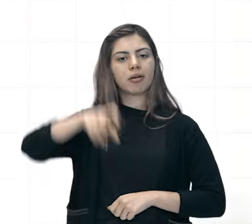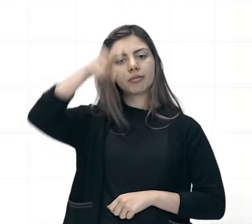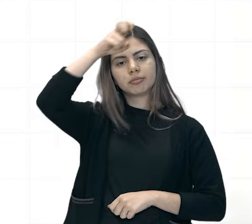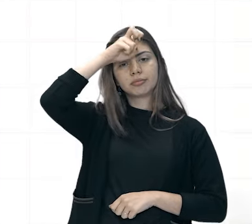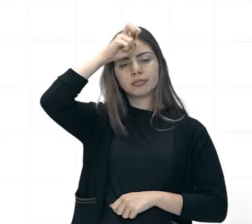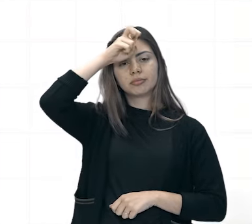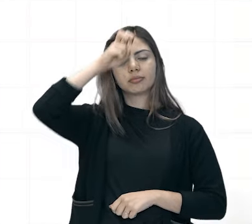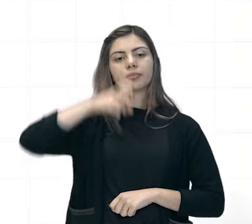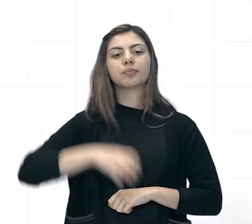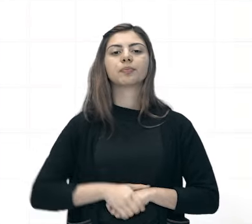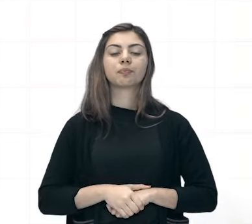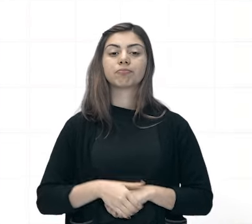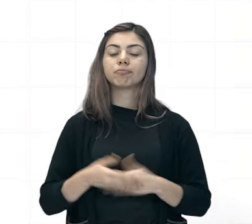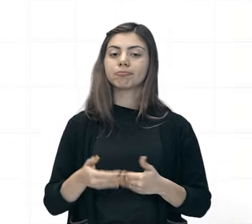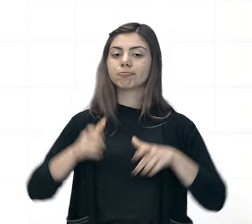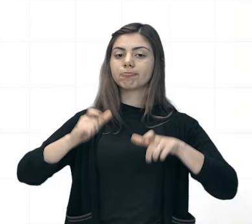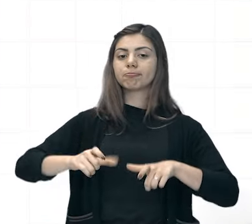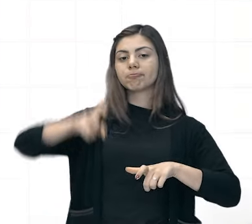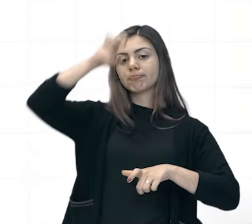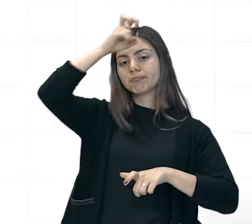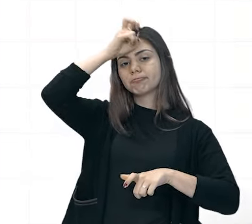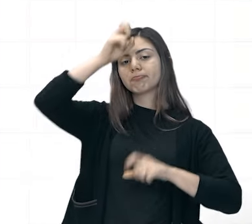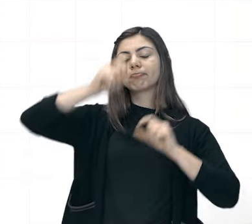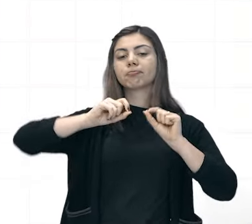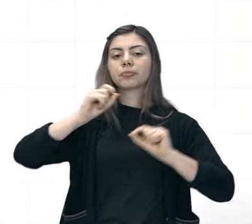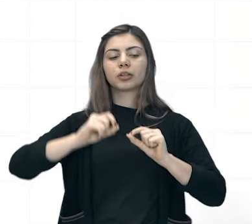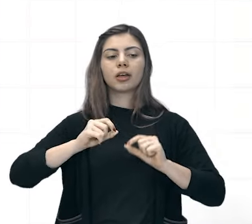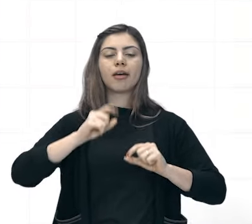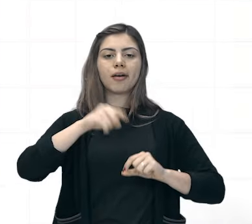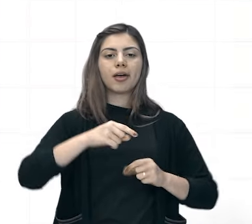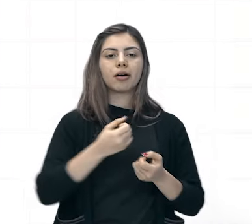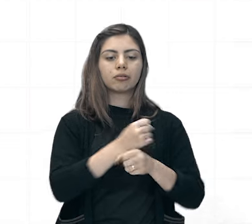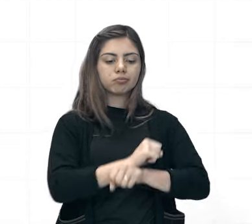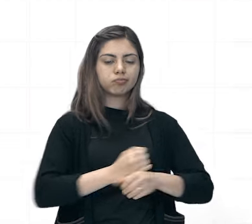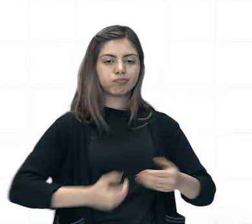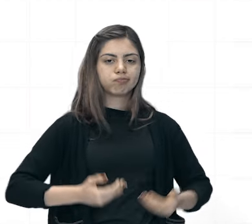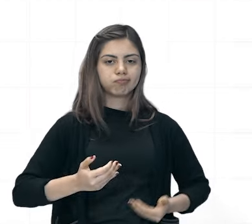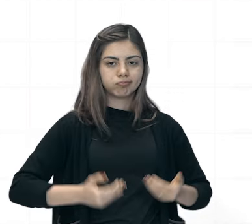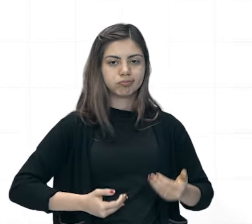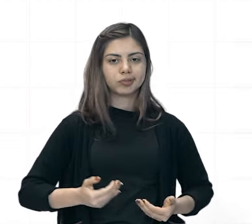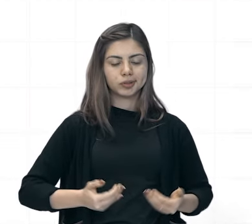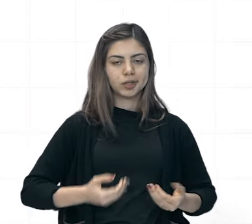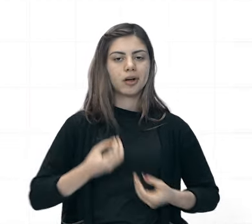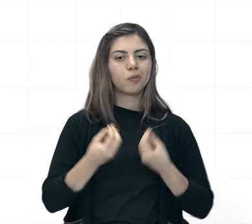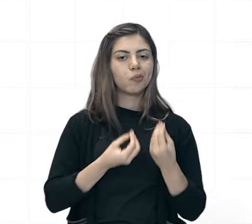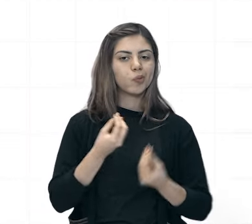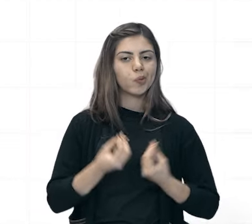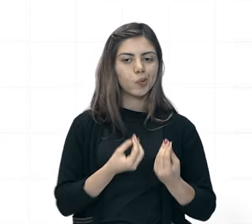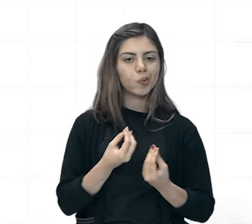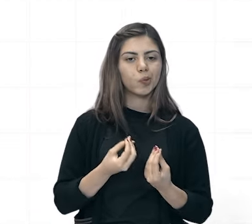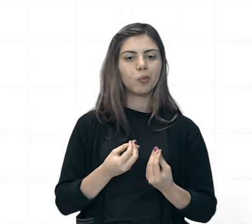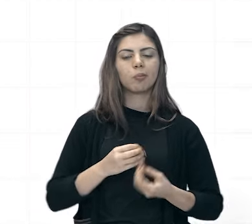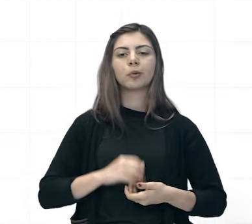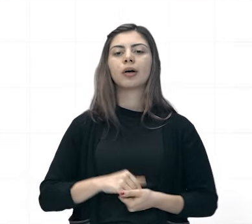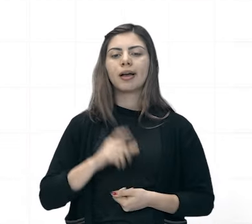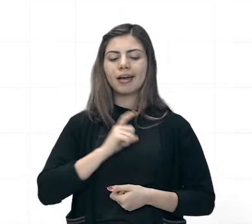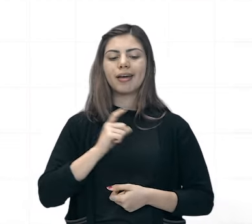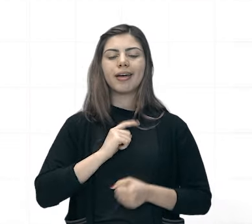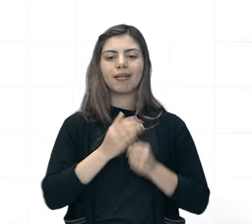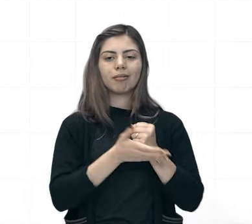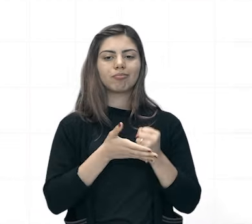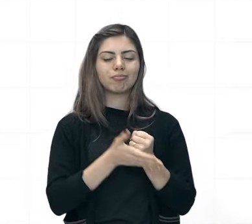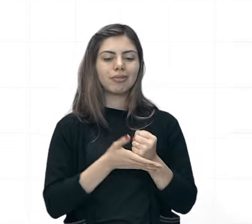Olha só, no Egito, a servidão, A servidão era a base da